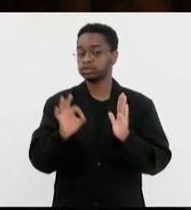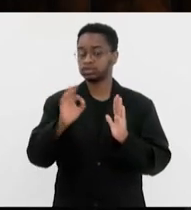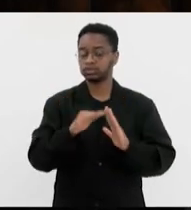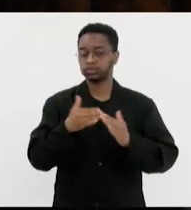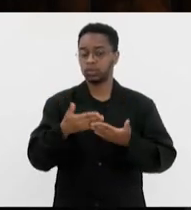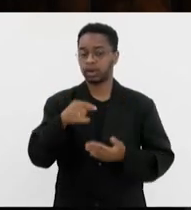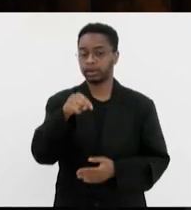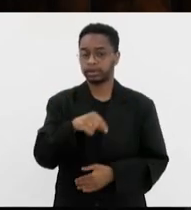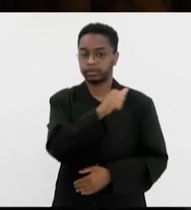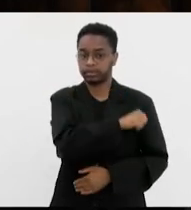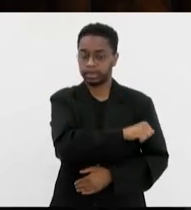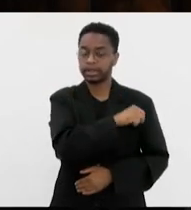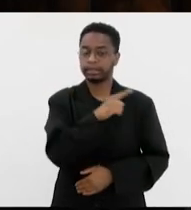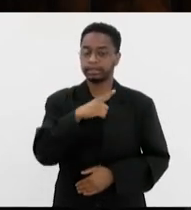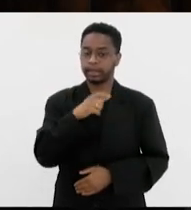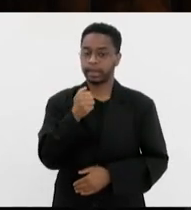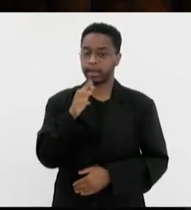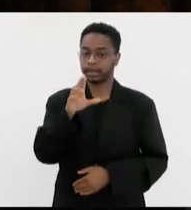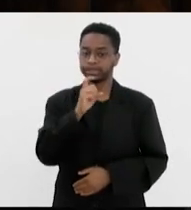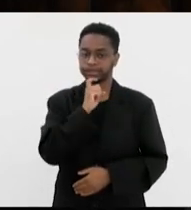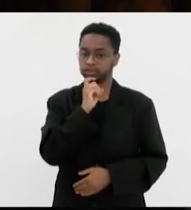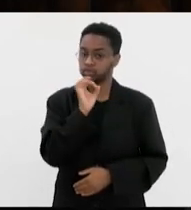do Rio de Janeiro são climatizadas.